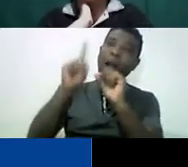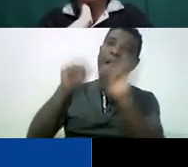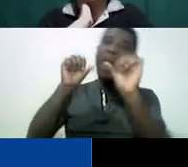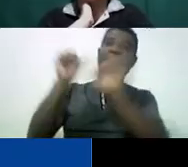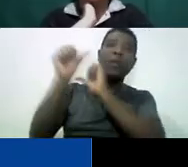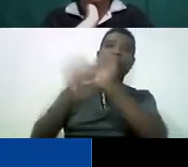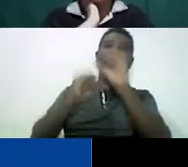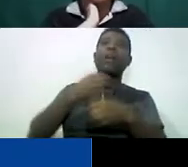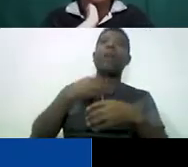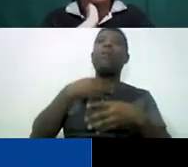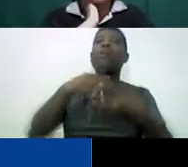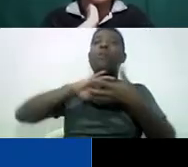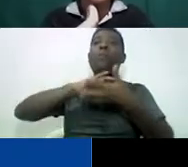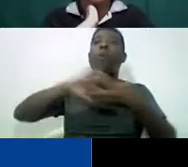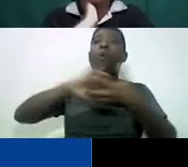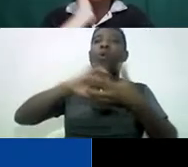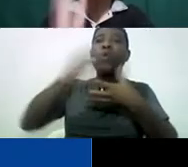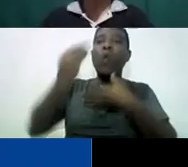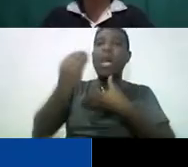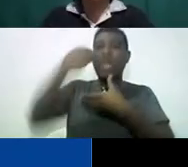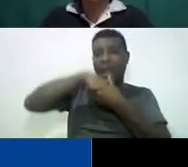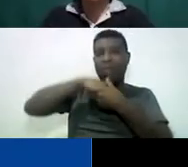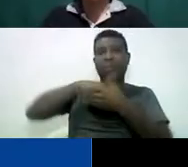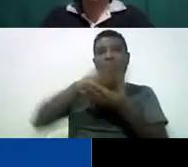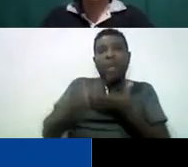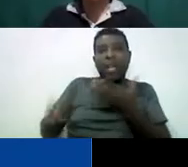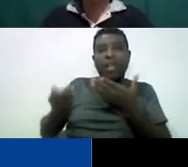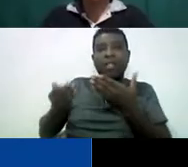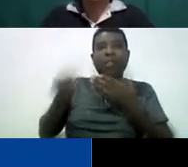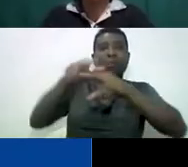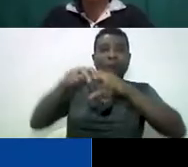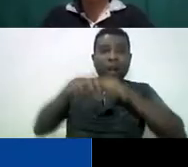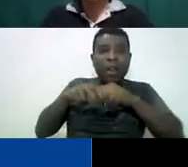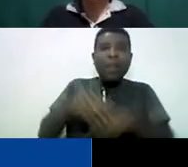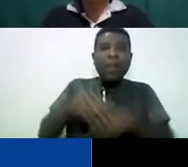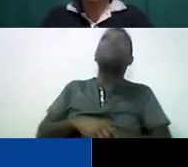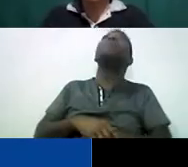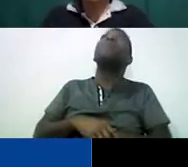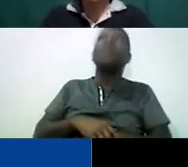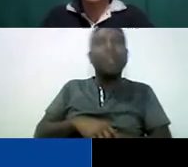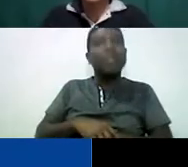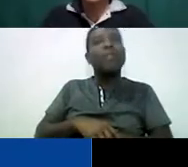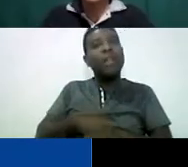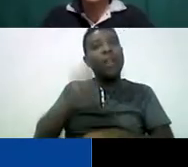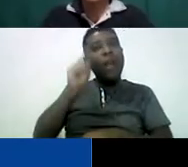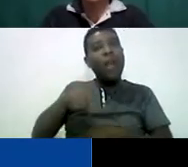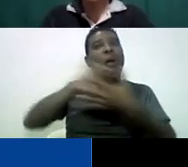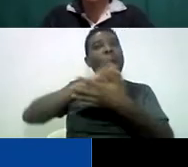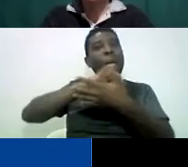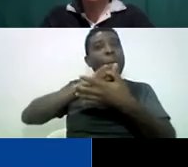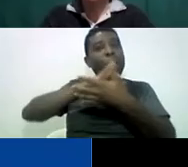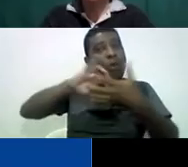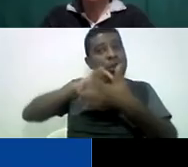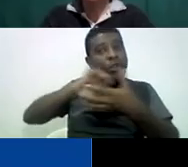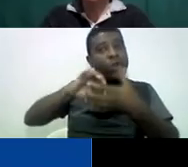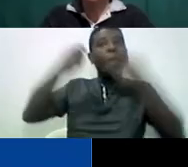musculatura pela flexão excessiva do pescoço. Então, são músculos que devem ser trabalhados para a gente tender a não ficar tão assim. A